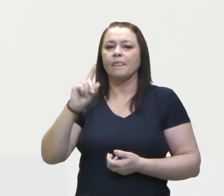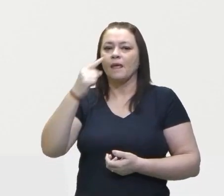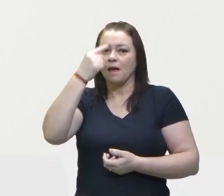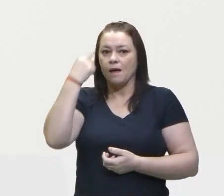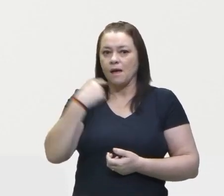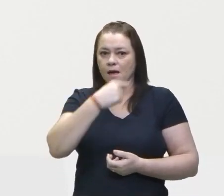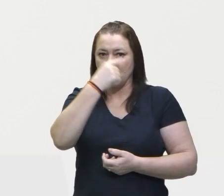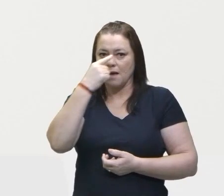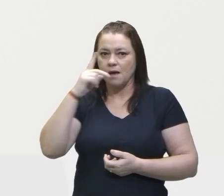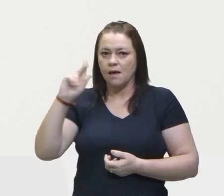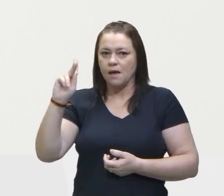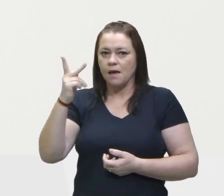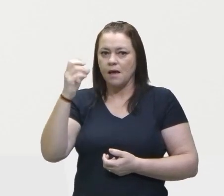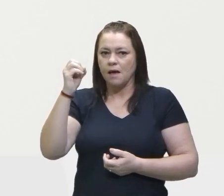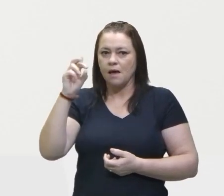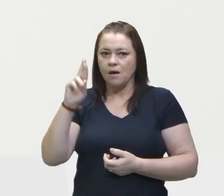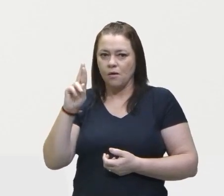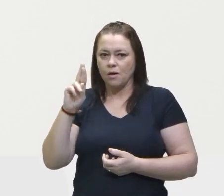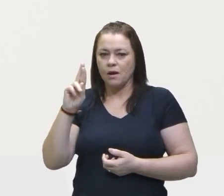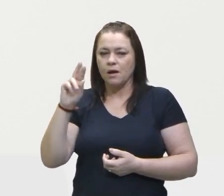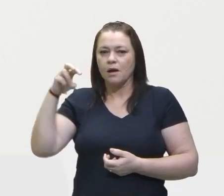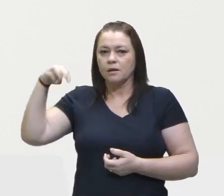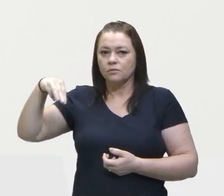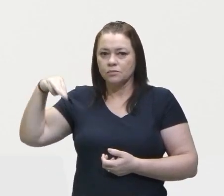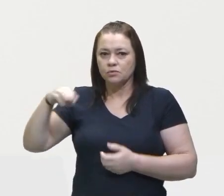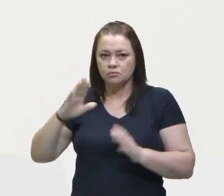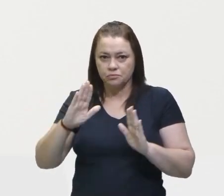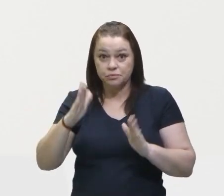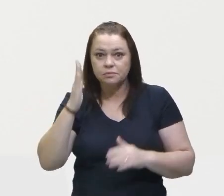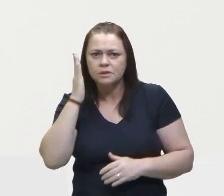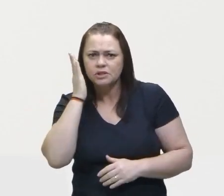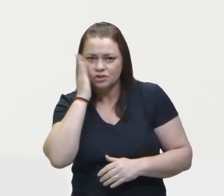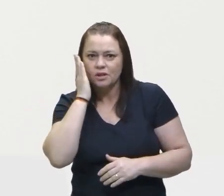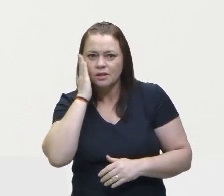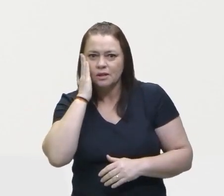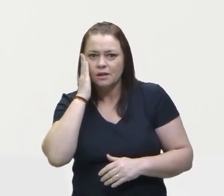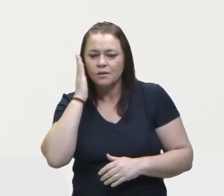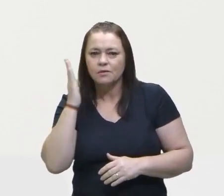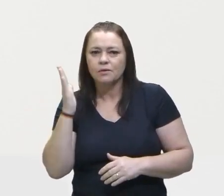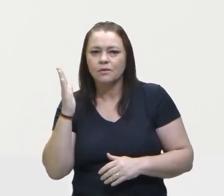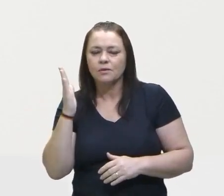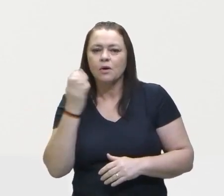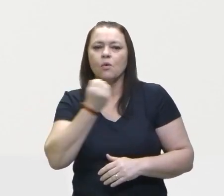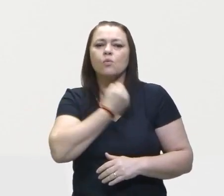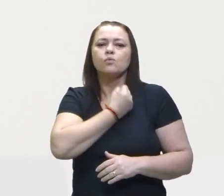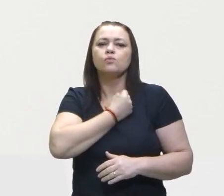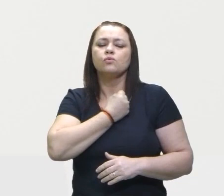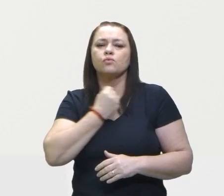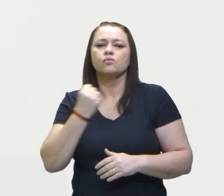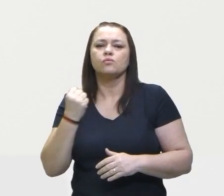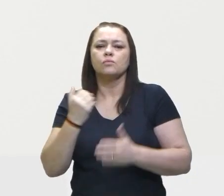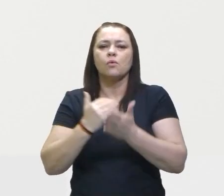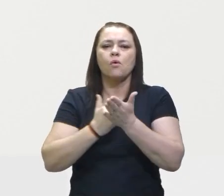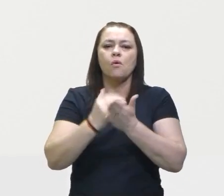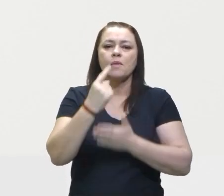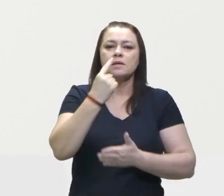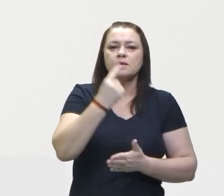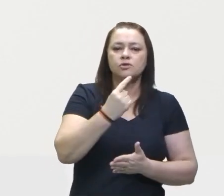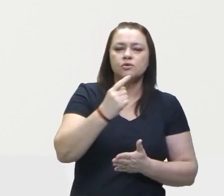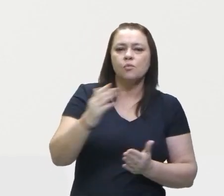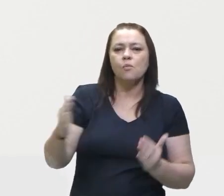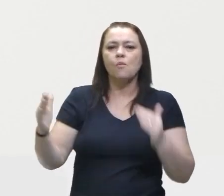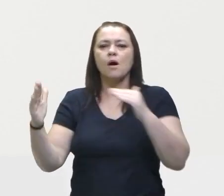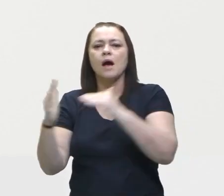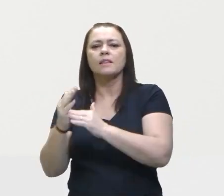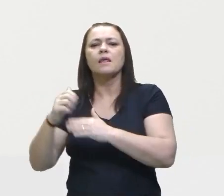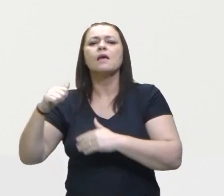bom? Já entendeu? O número vai até de 1 até quanto? Quantos ponteiros? Como